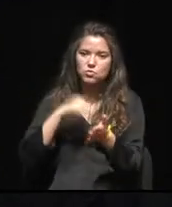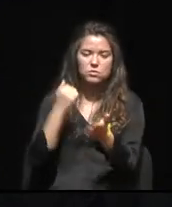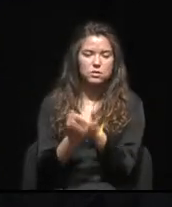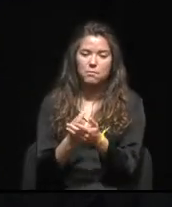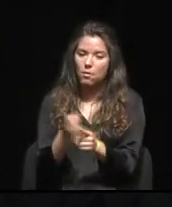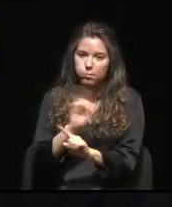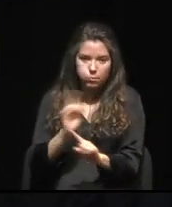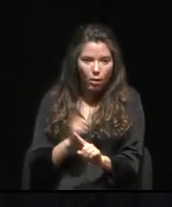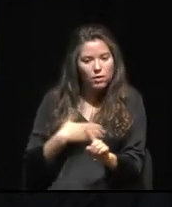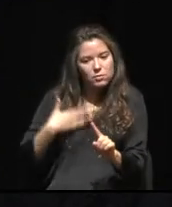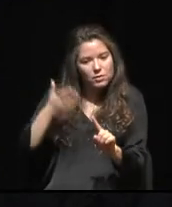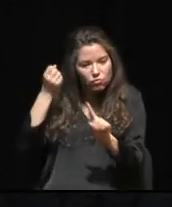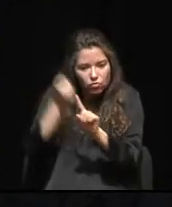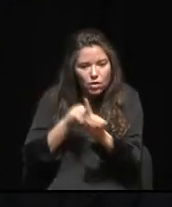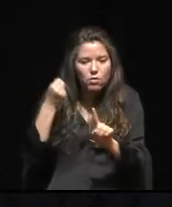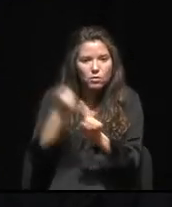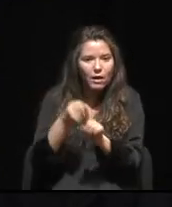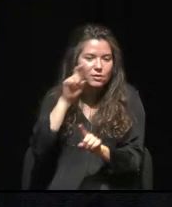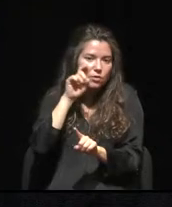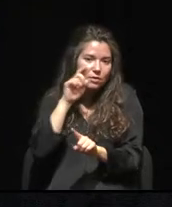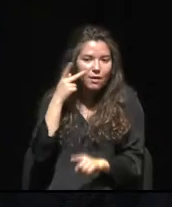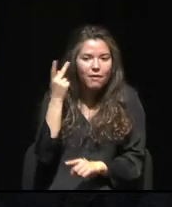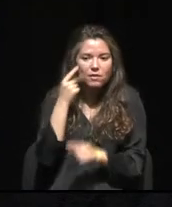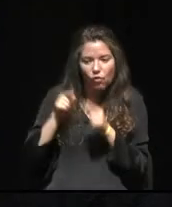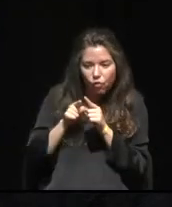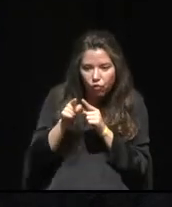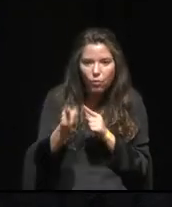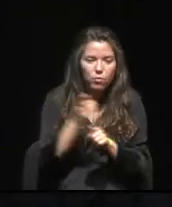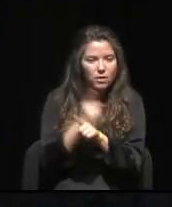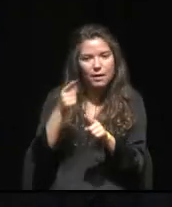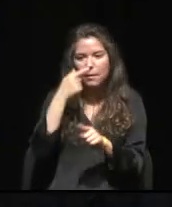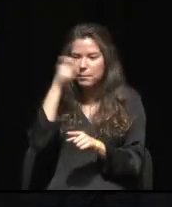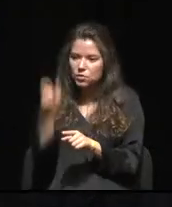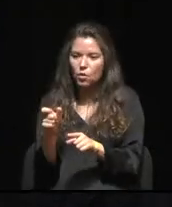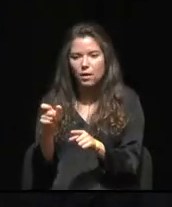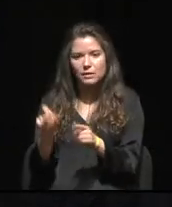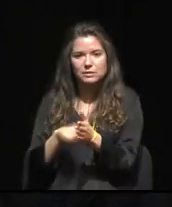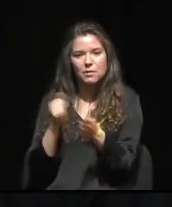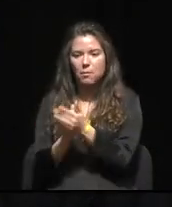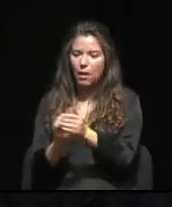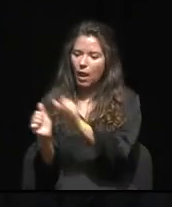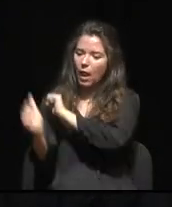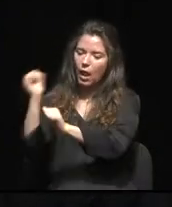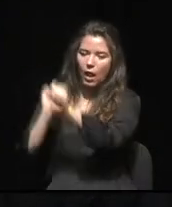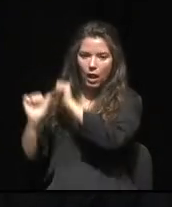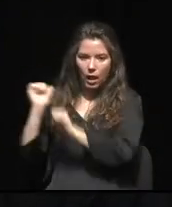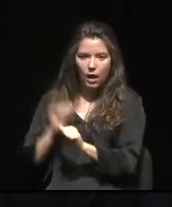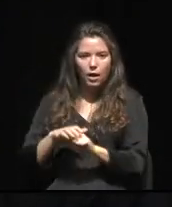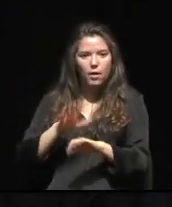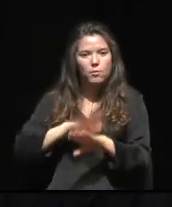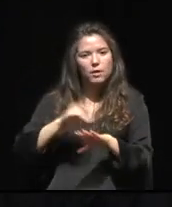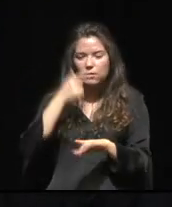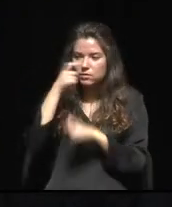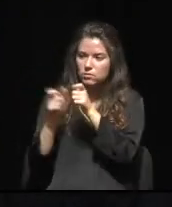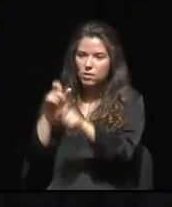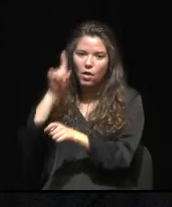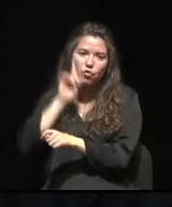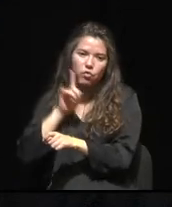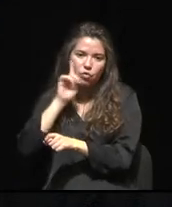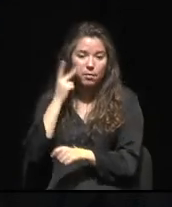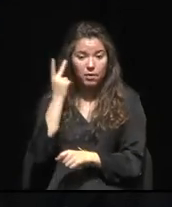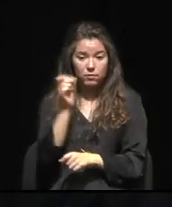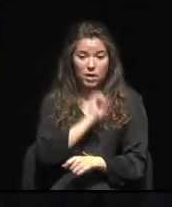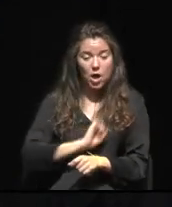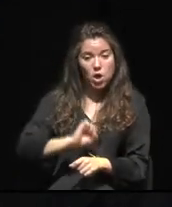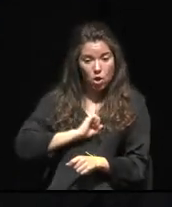temos que lutar por eles e defendê-los a vida inteira porque há sempre alguém pronto a tentar revertê-las pela memória das que vieram Antes de nós pela nossa vida